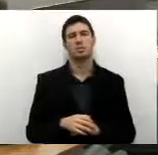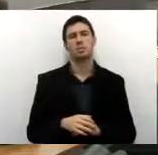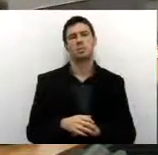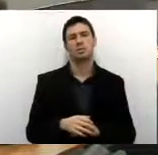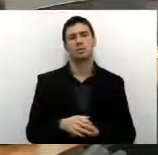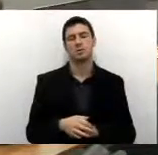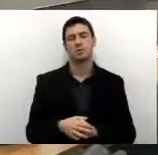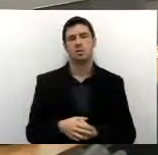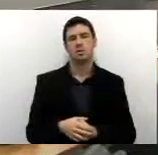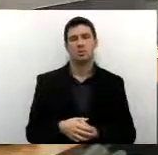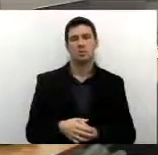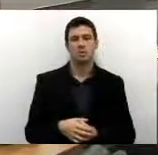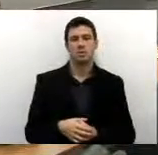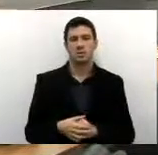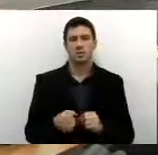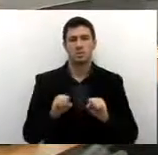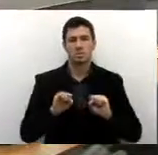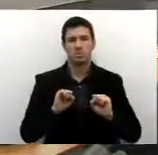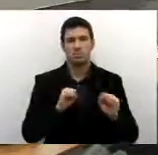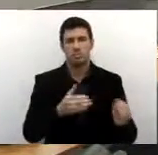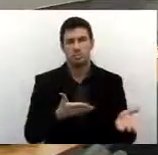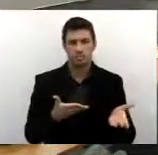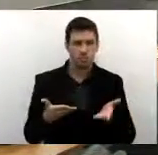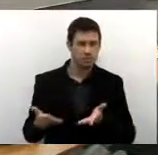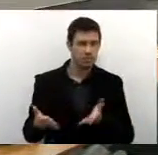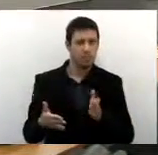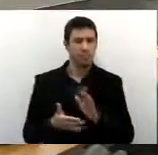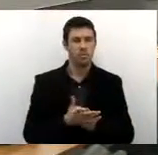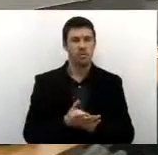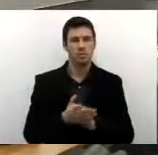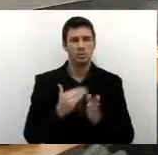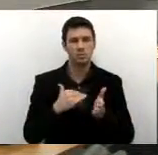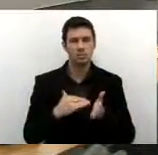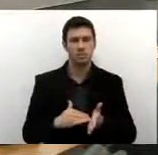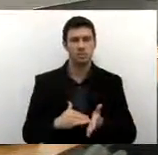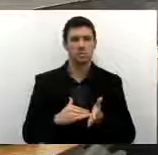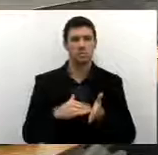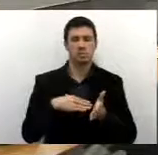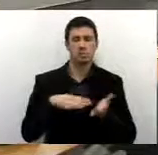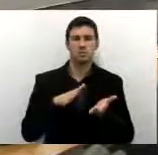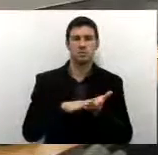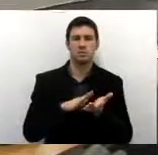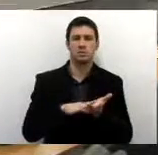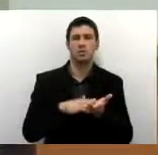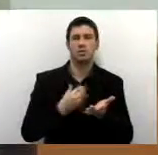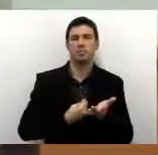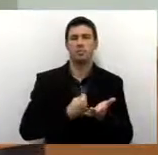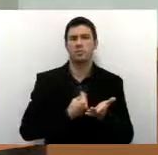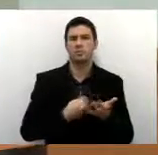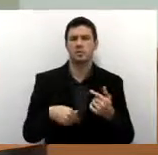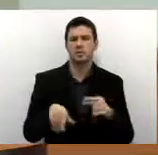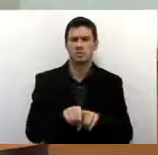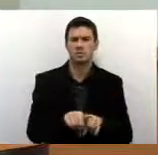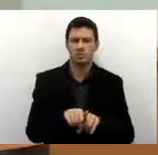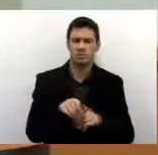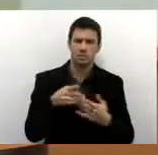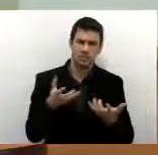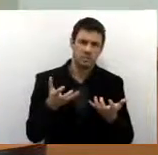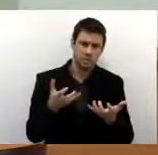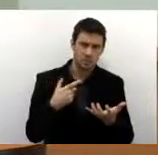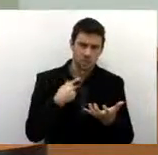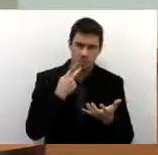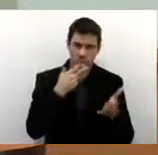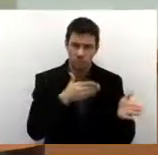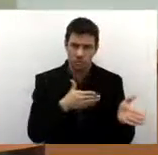posso chamar, o secretário Abdo Maslum, meu amigo, saudar a presença dele aqui na casa, seja bem-vindo. E eu, a minha